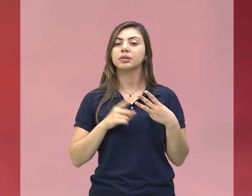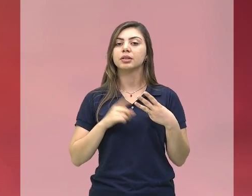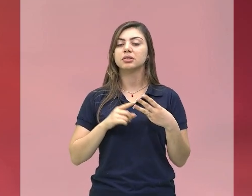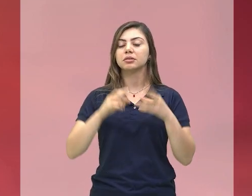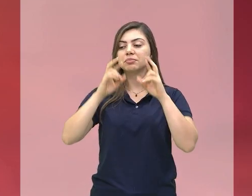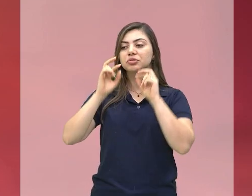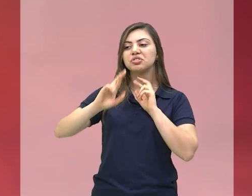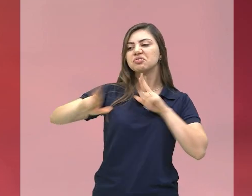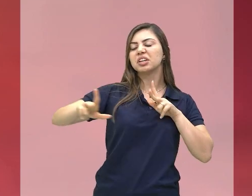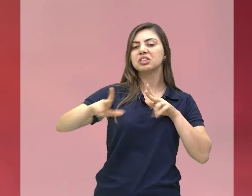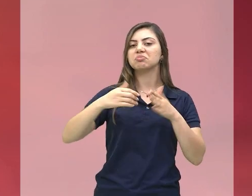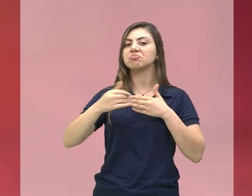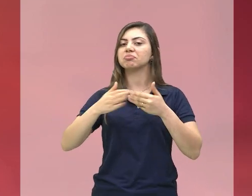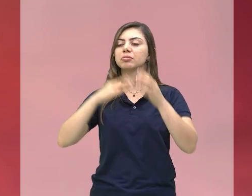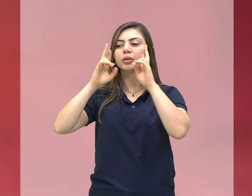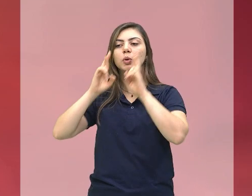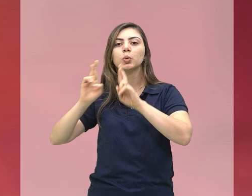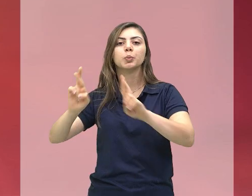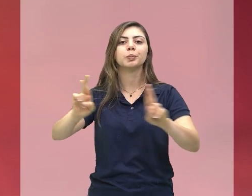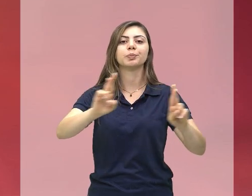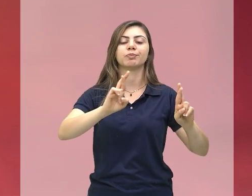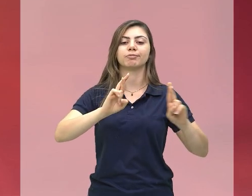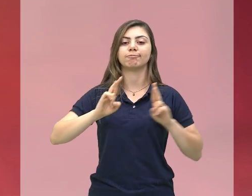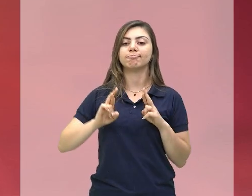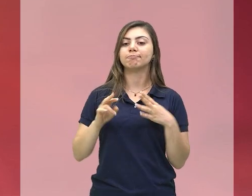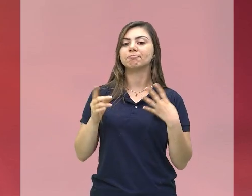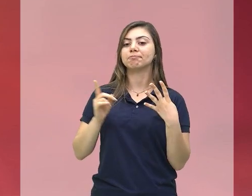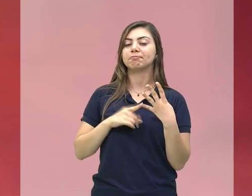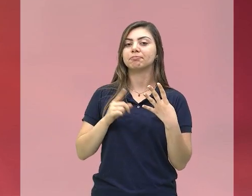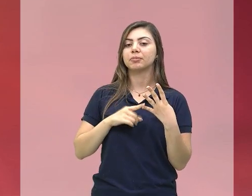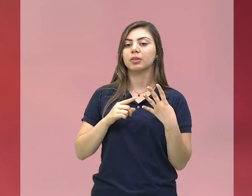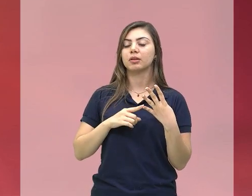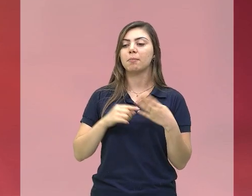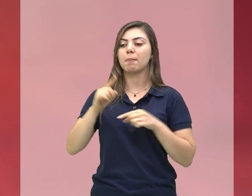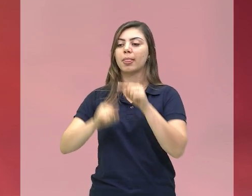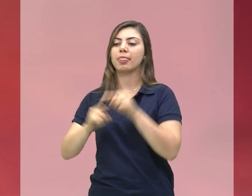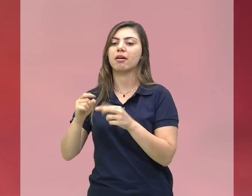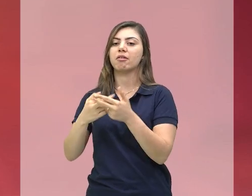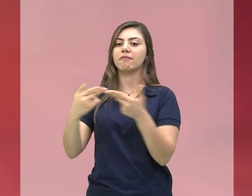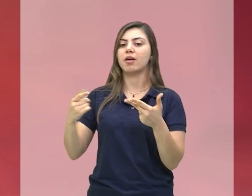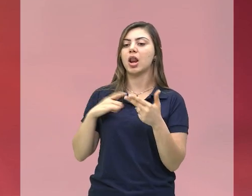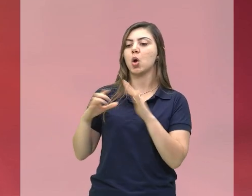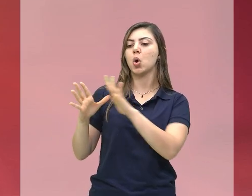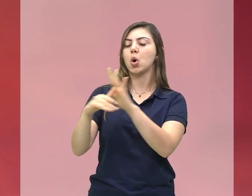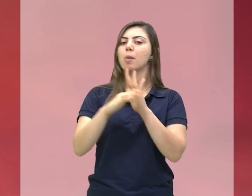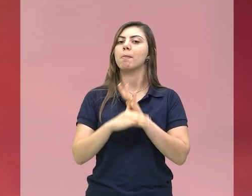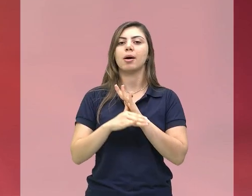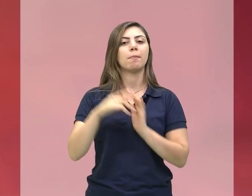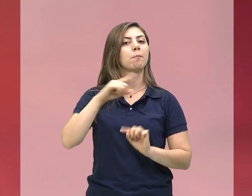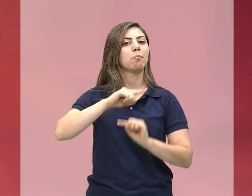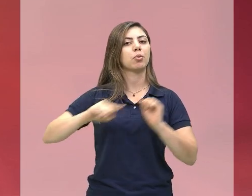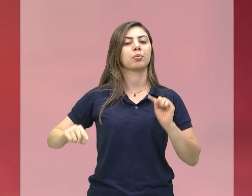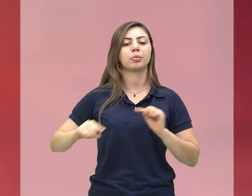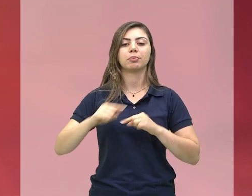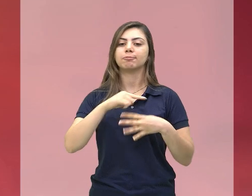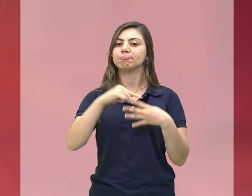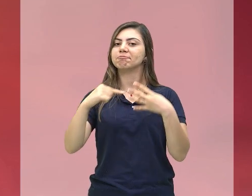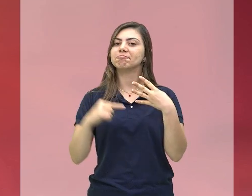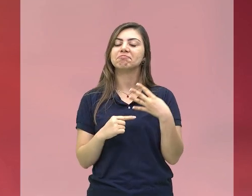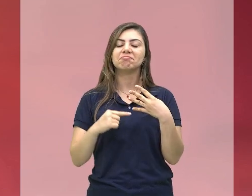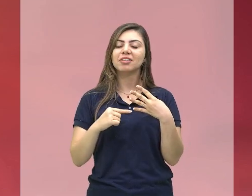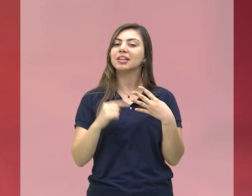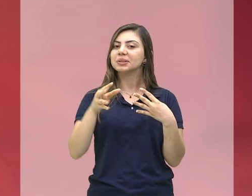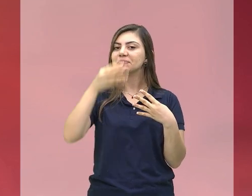3. Respeitar as diferenças. E 4. Não roubar o que não é seu. Simples